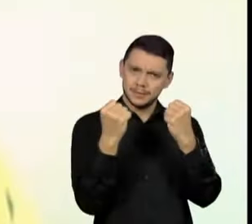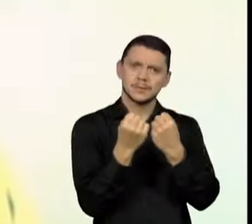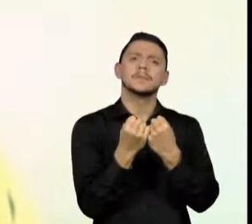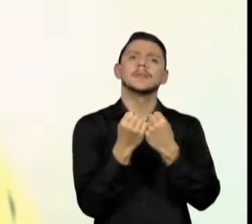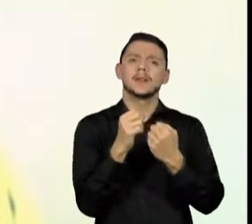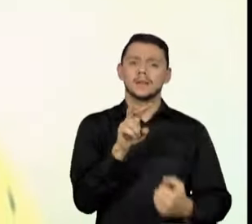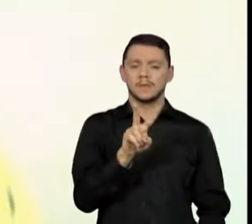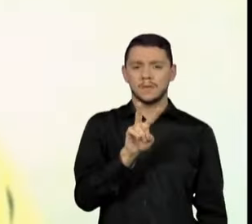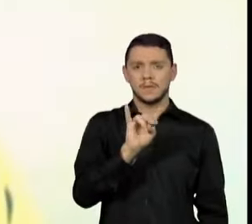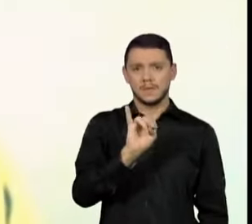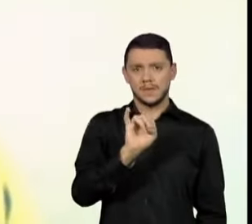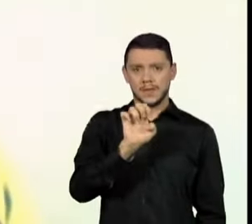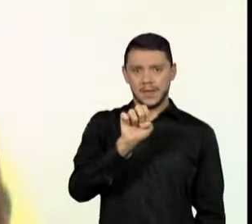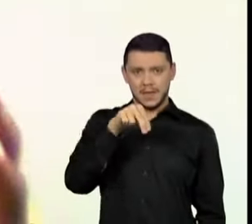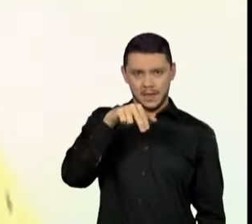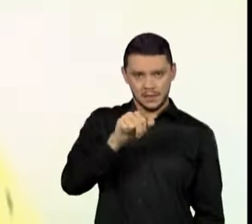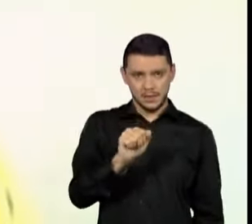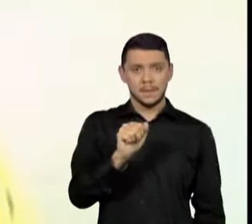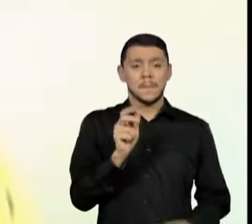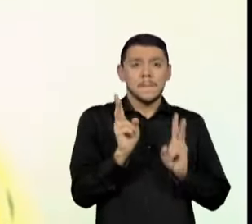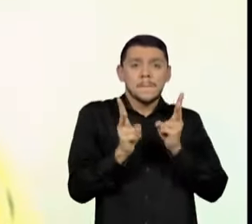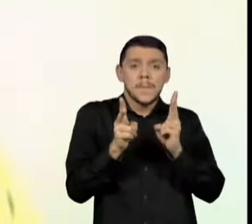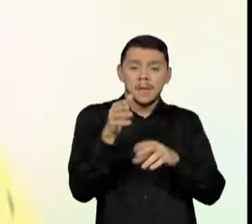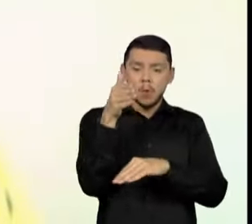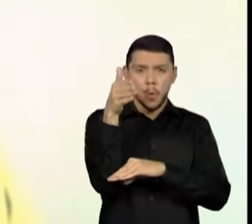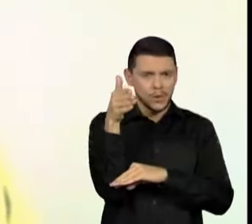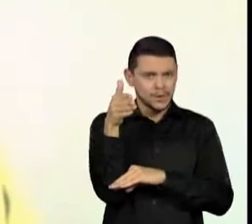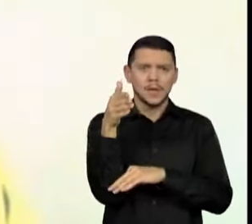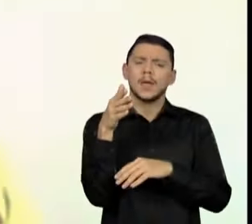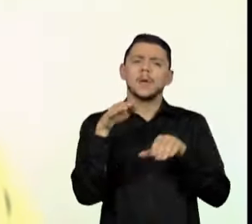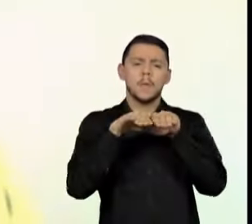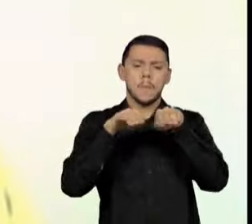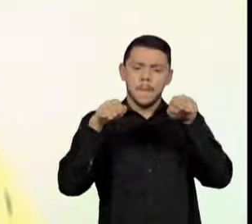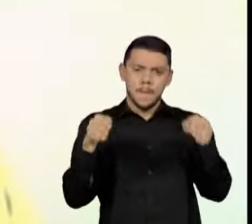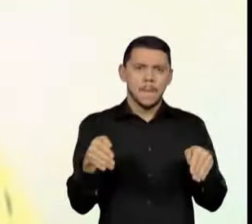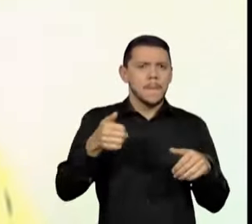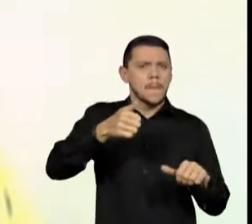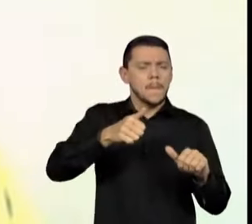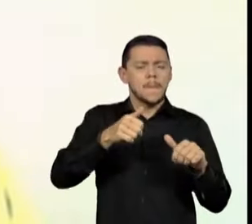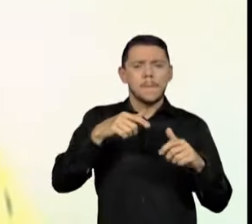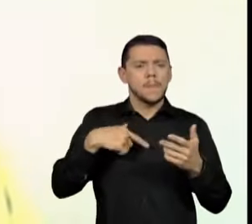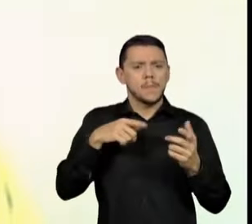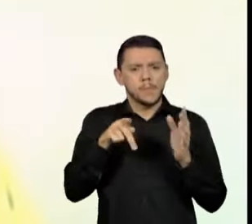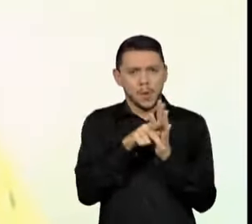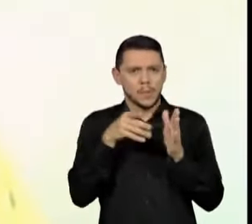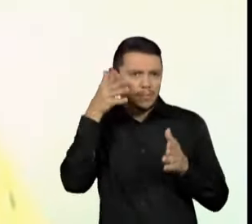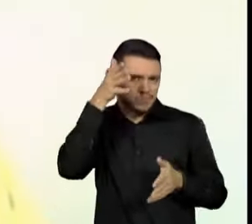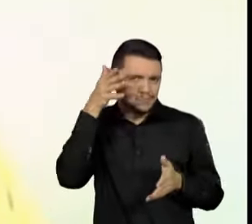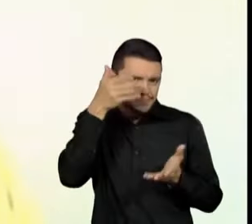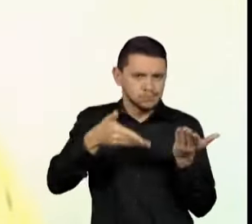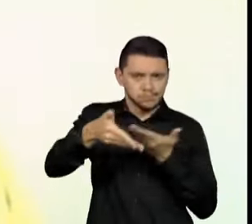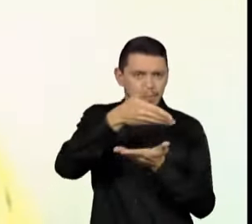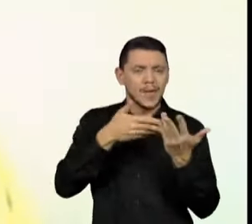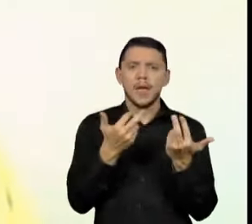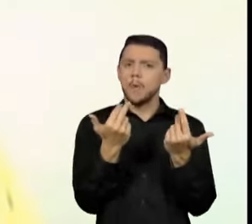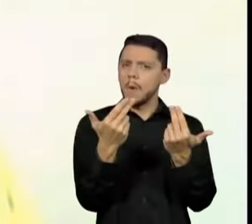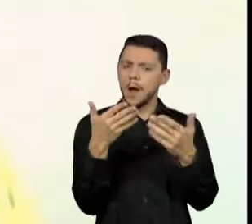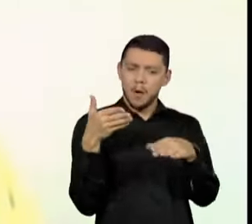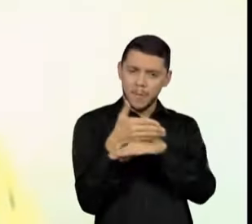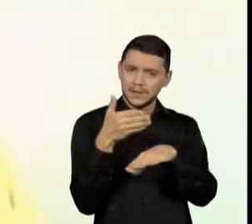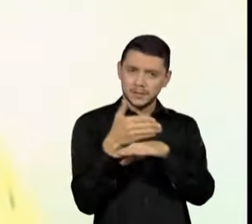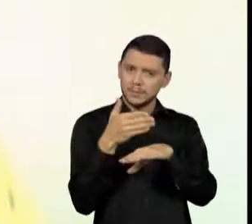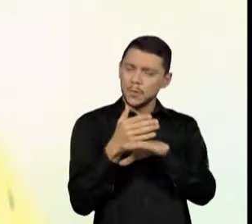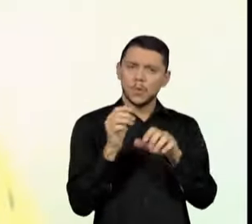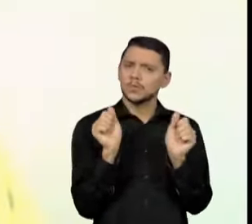mesmos hotéis, fizemos as mesmas mesas, participamos das mesmas atividades. Quando nós